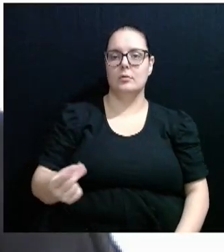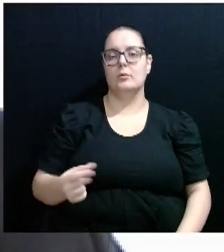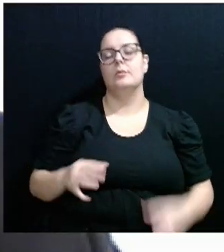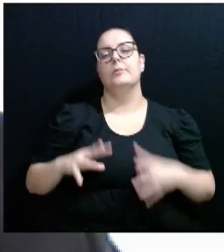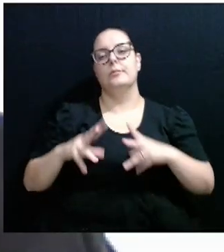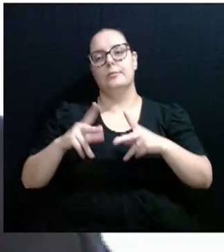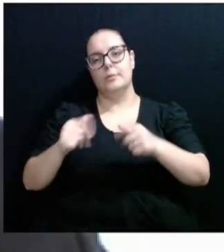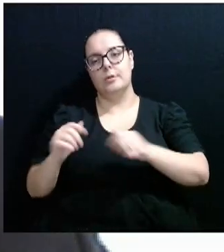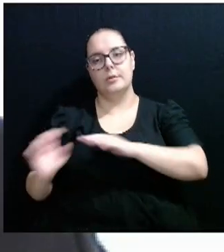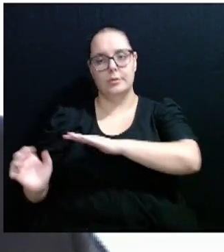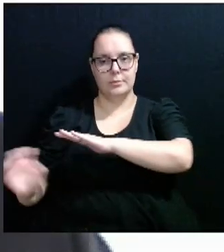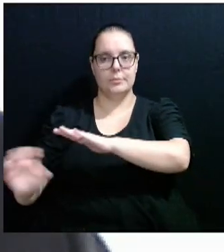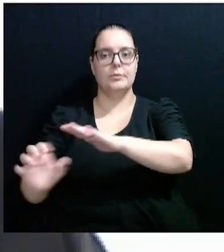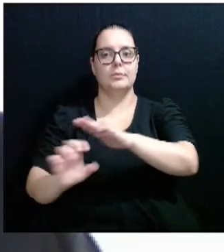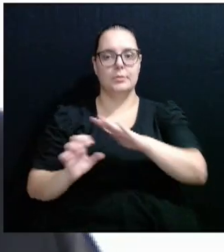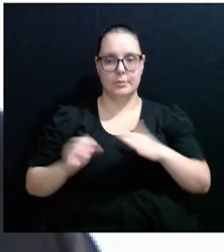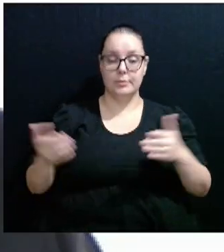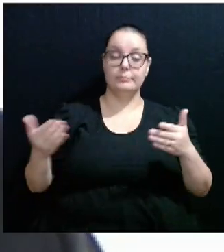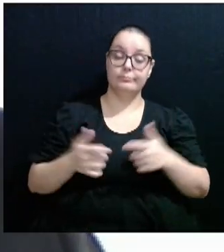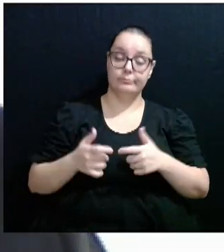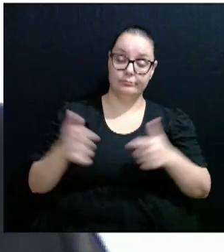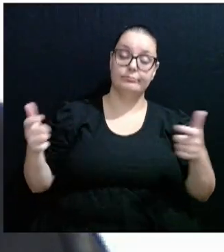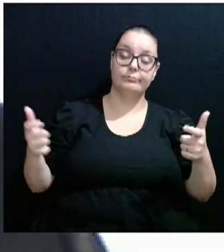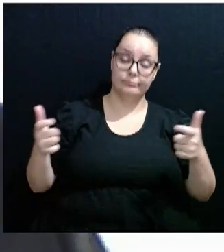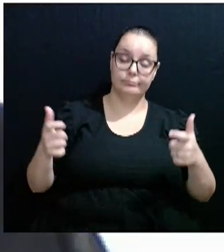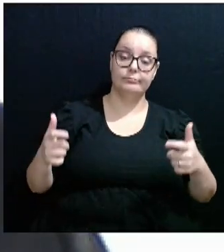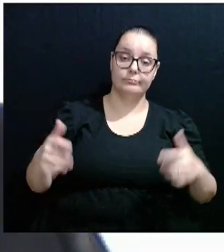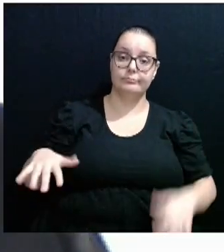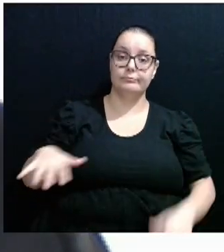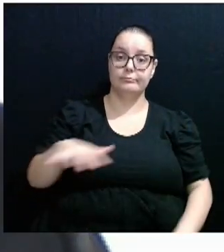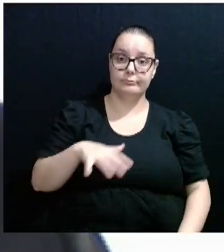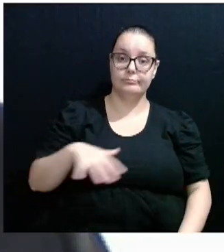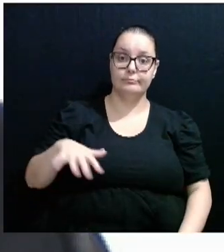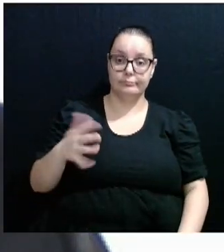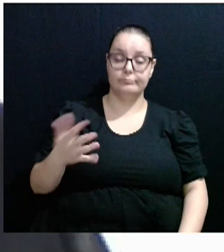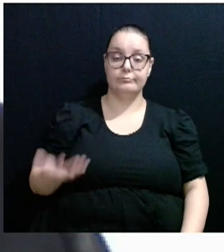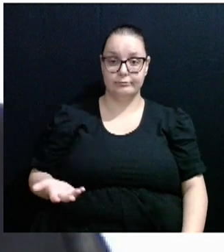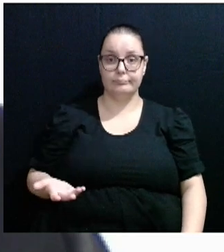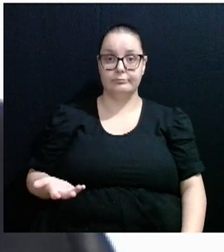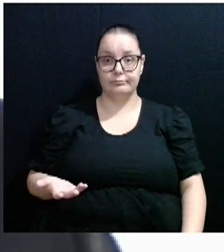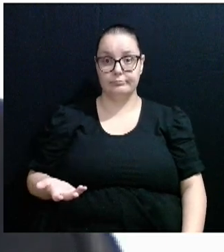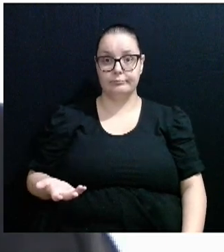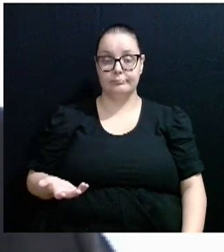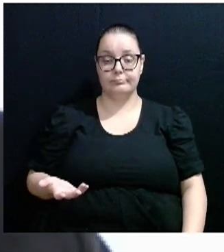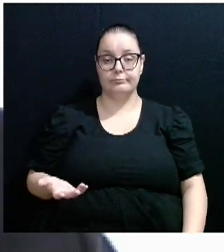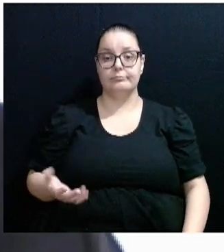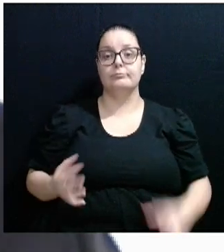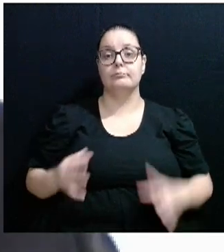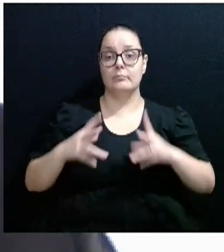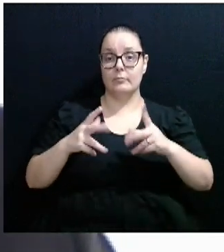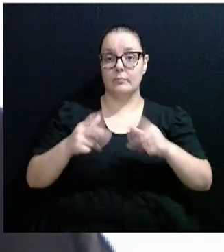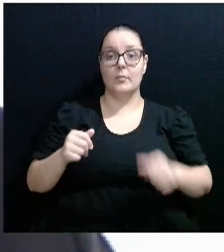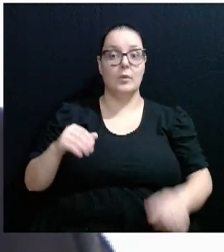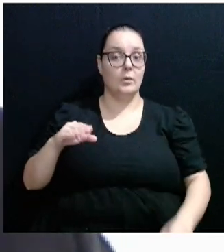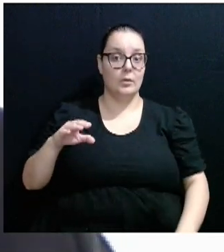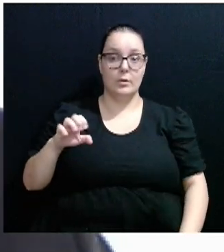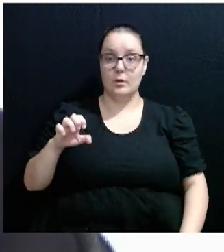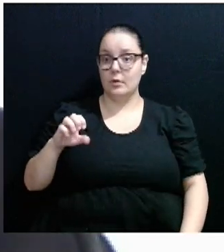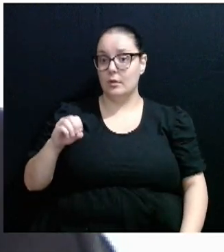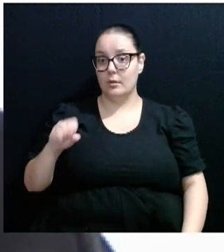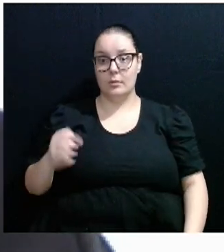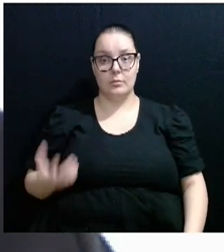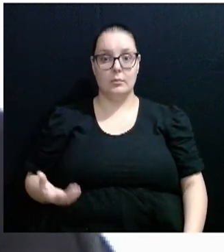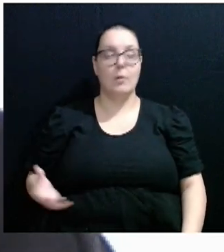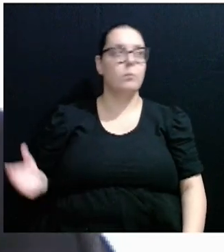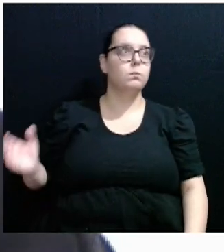empresas que hoje são as maiores do mercado. Então, todos esses CEOs que ganham milhões aí por